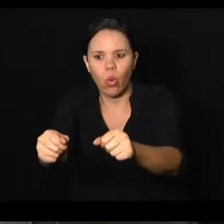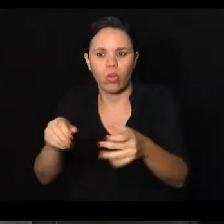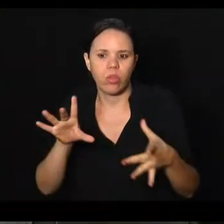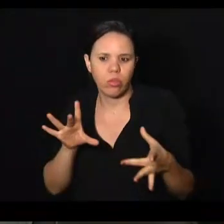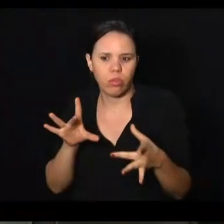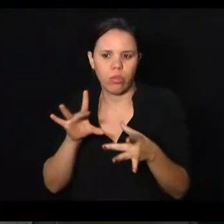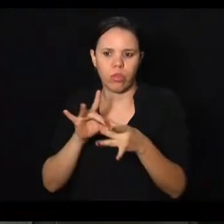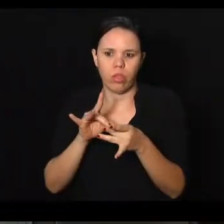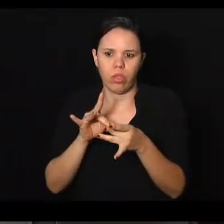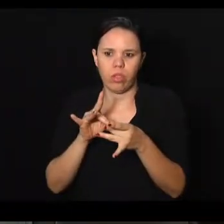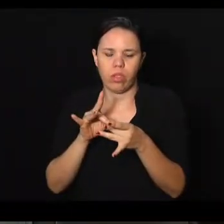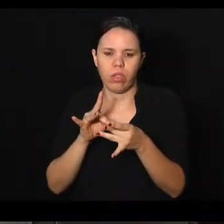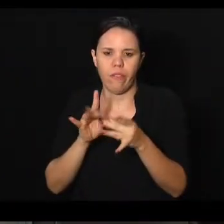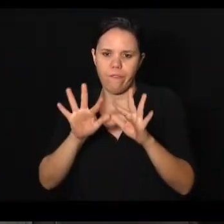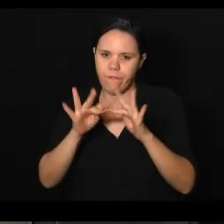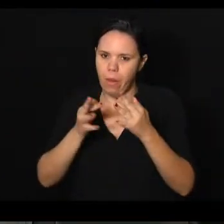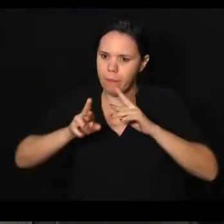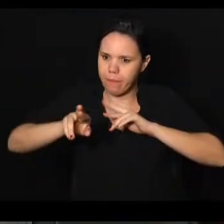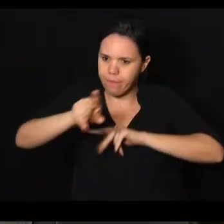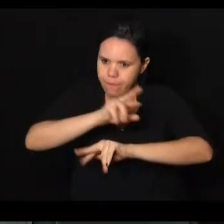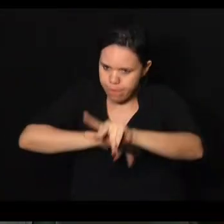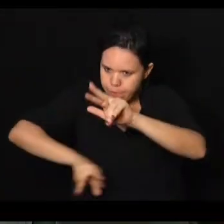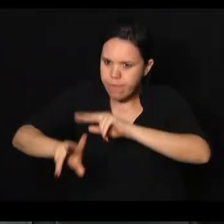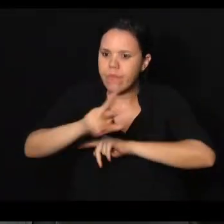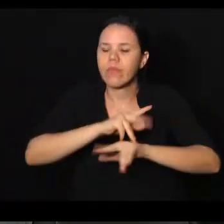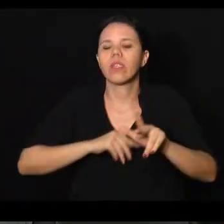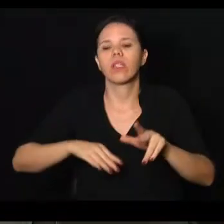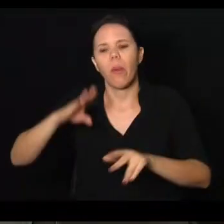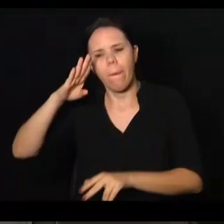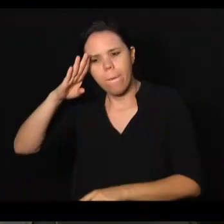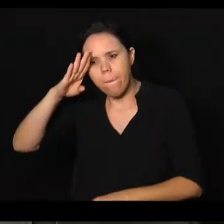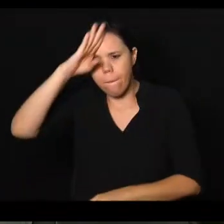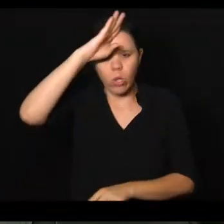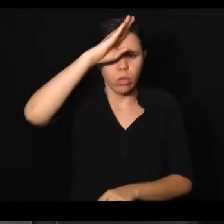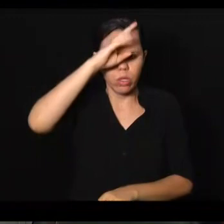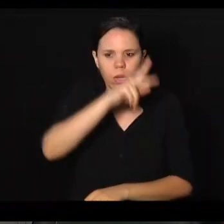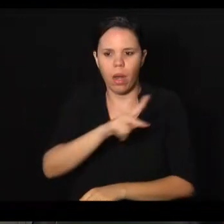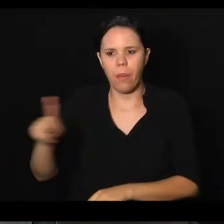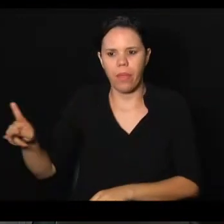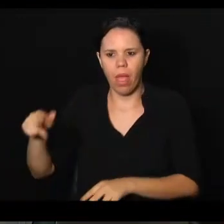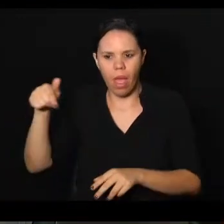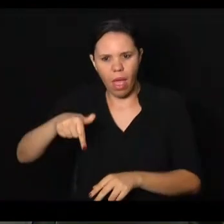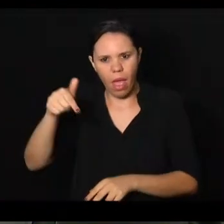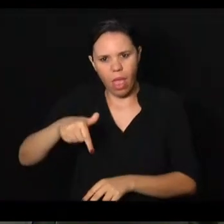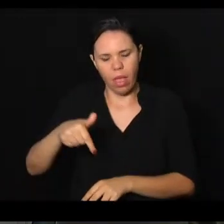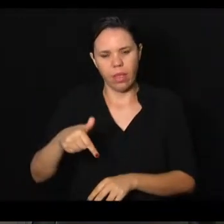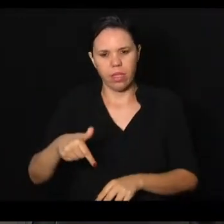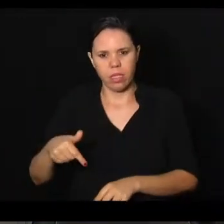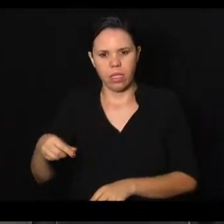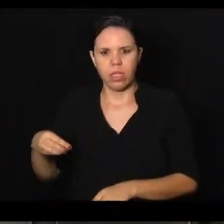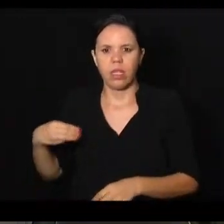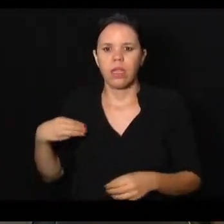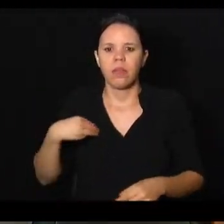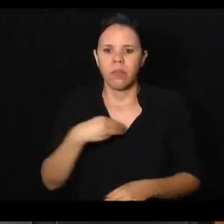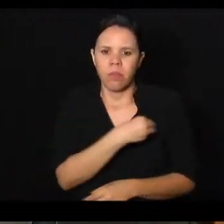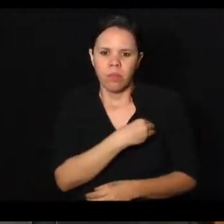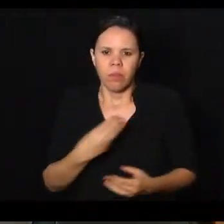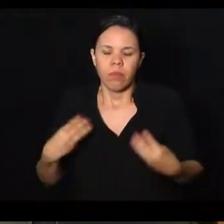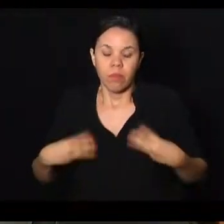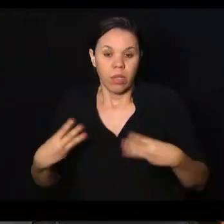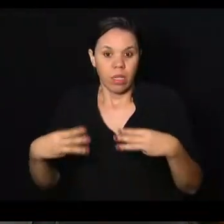E o presidente Bolsonaro traz para o Brasil este extraordinário ministério, que eu tenho a honra de estar